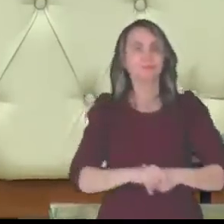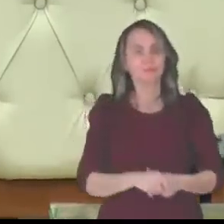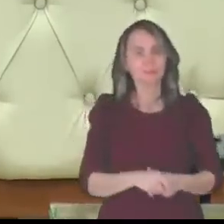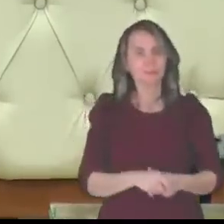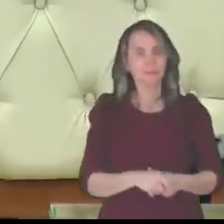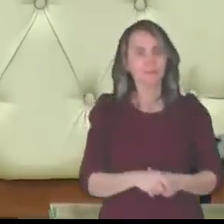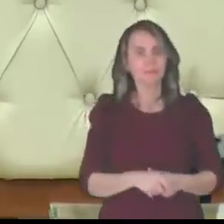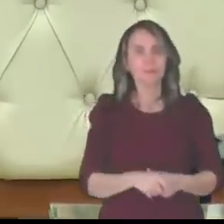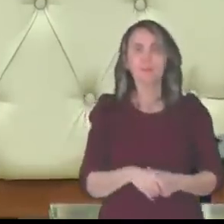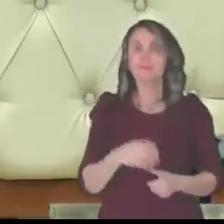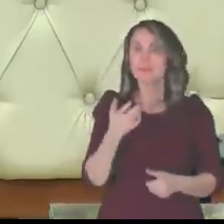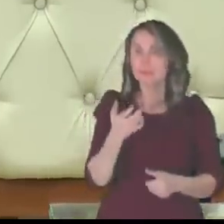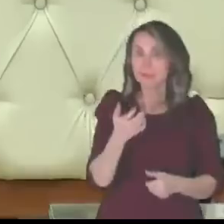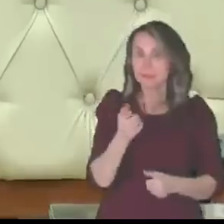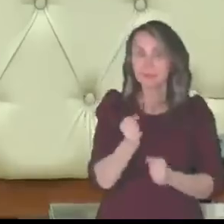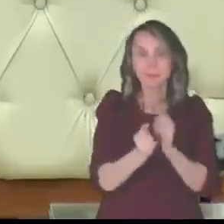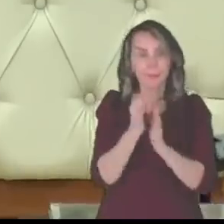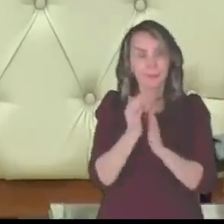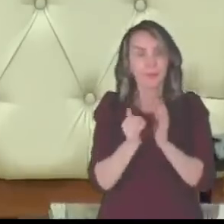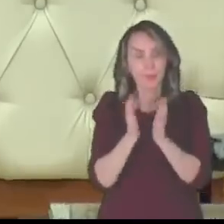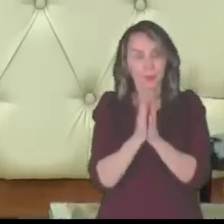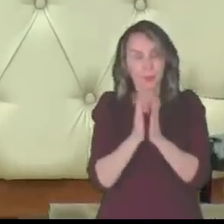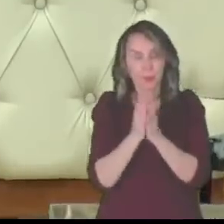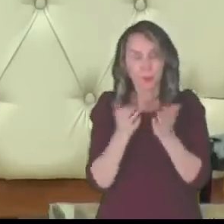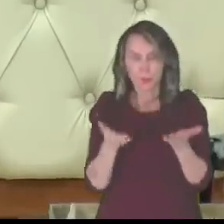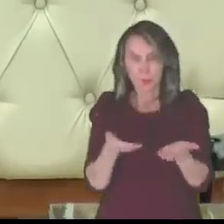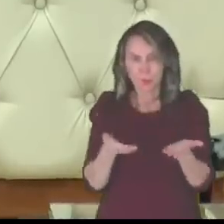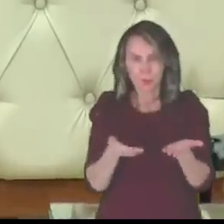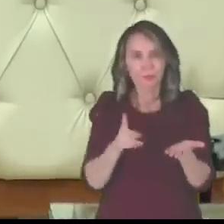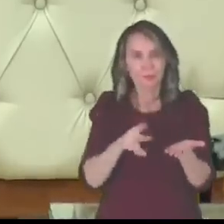quem vai querer mais ser ainda hoje